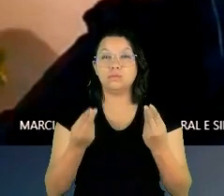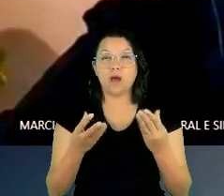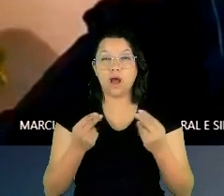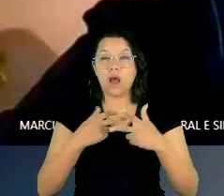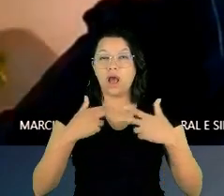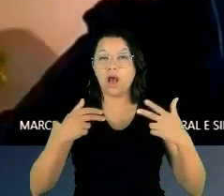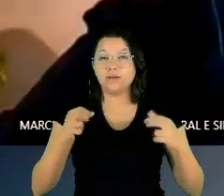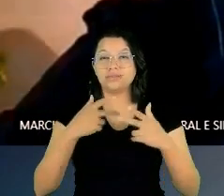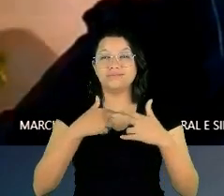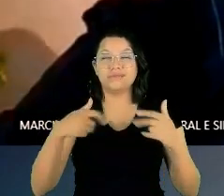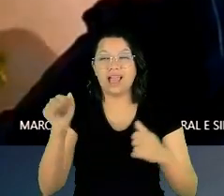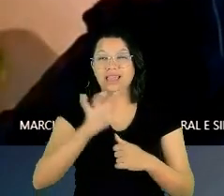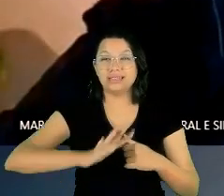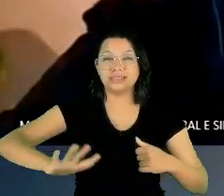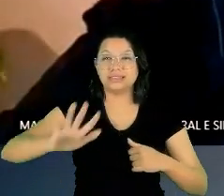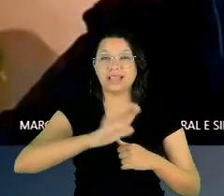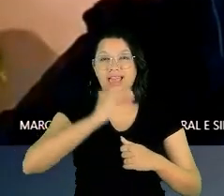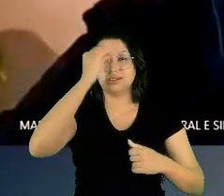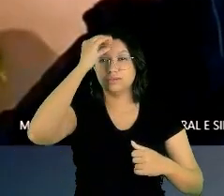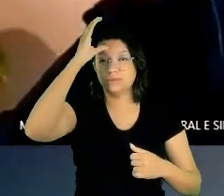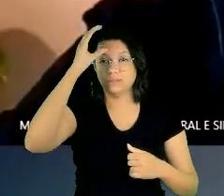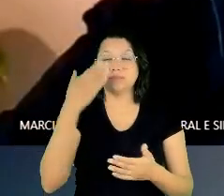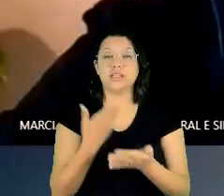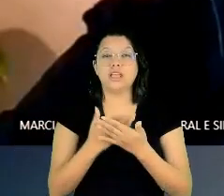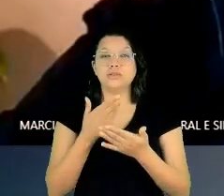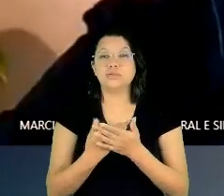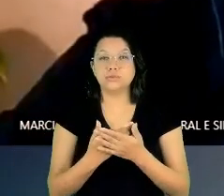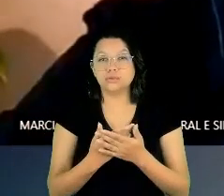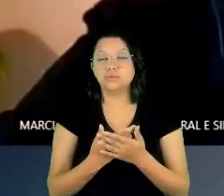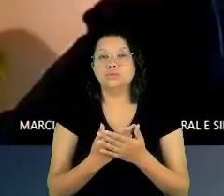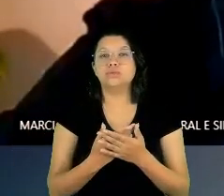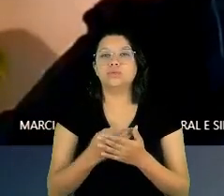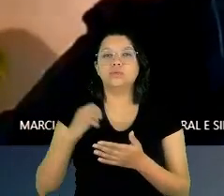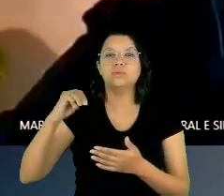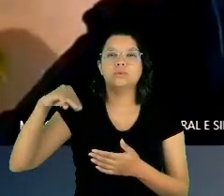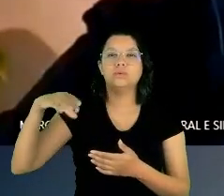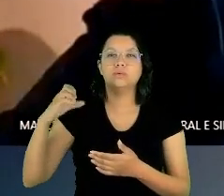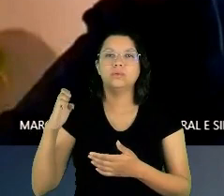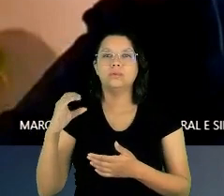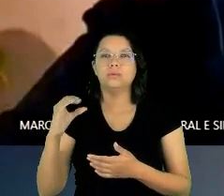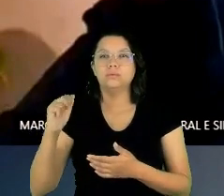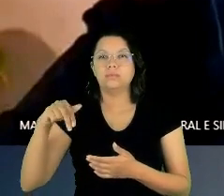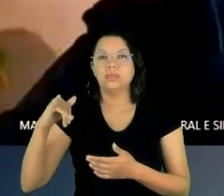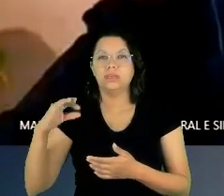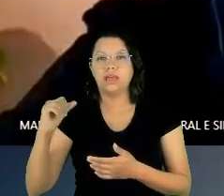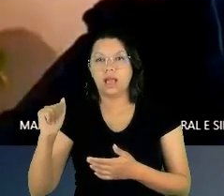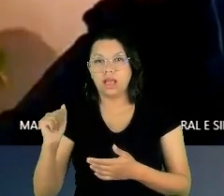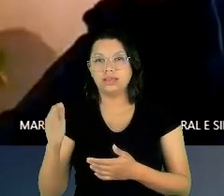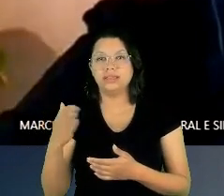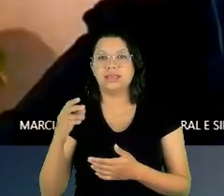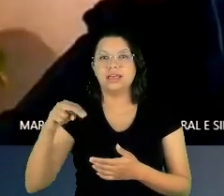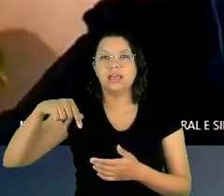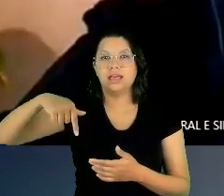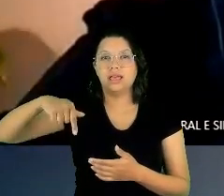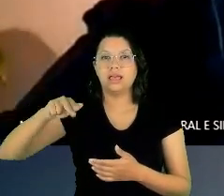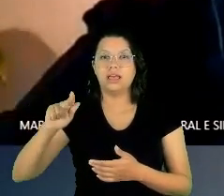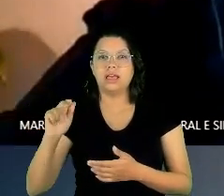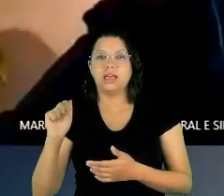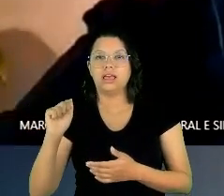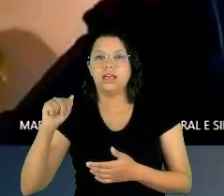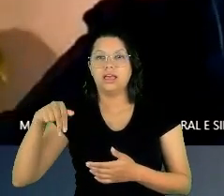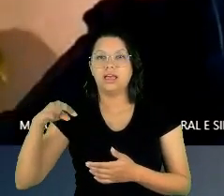que fez muita coisa em várias áreas do conhecimento. Ele estudou mecânica quântica,